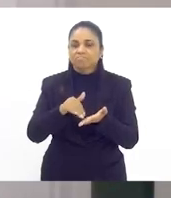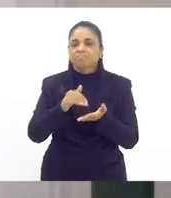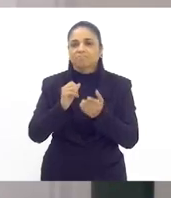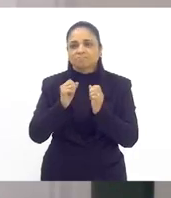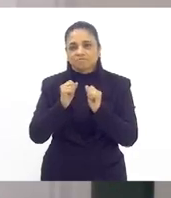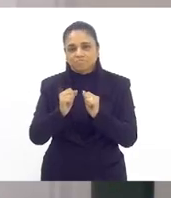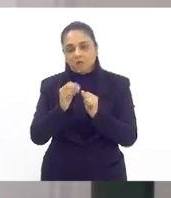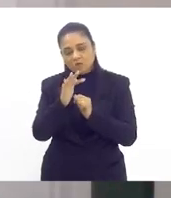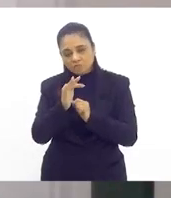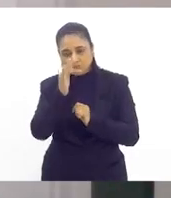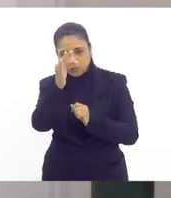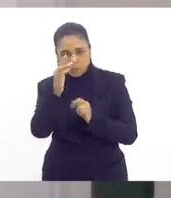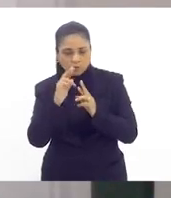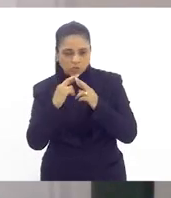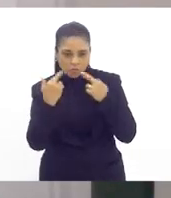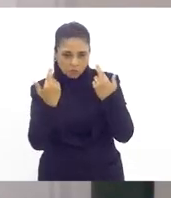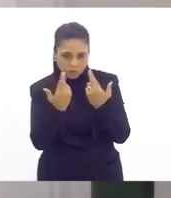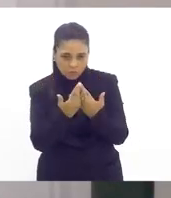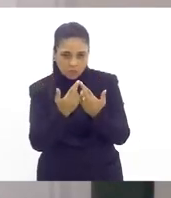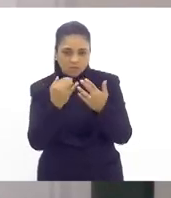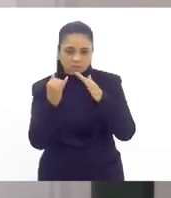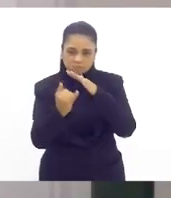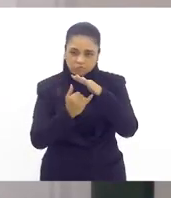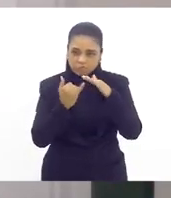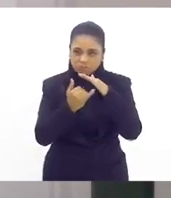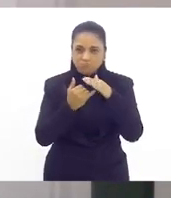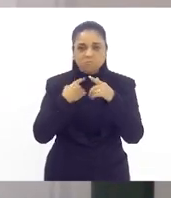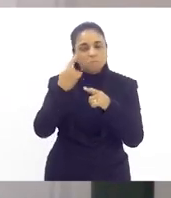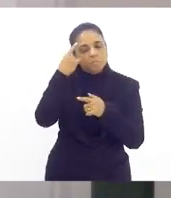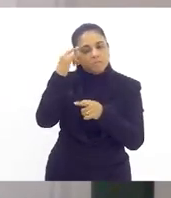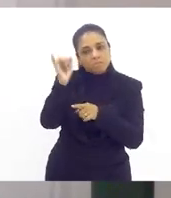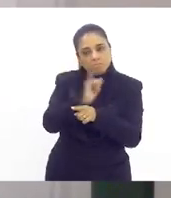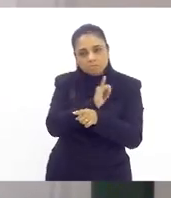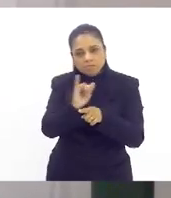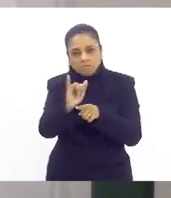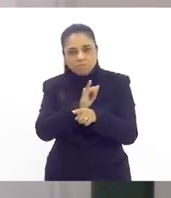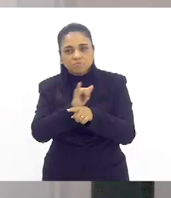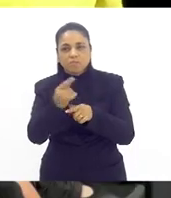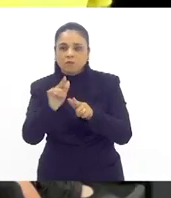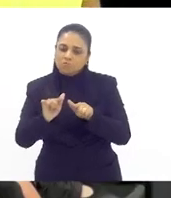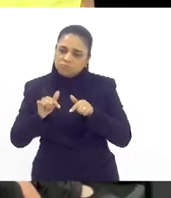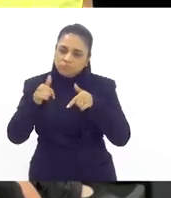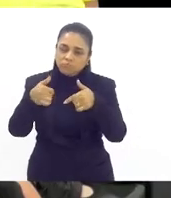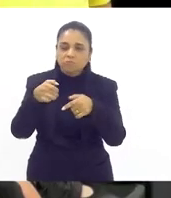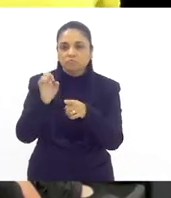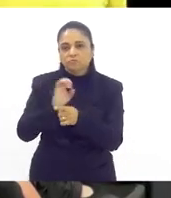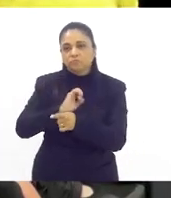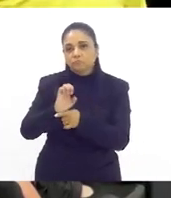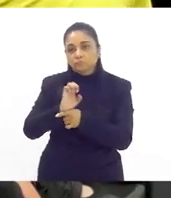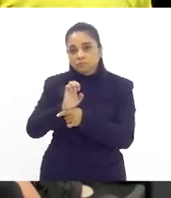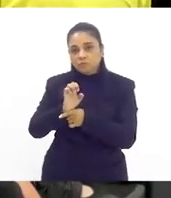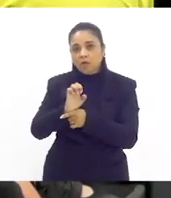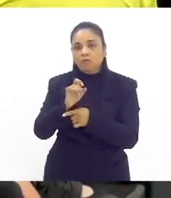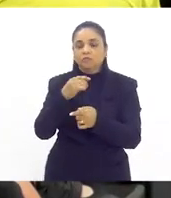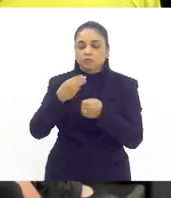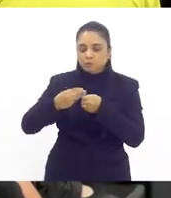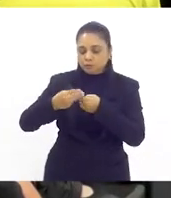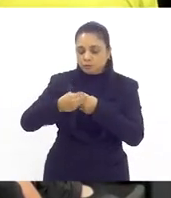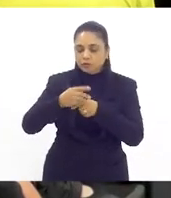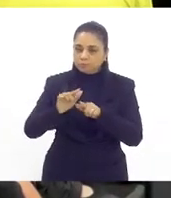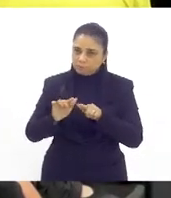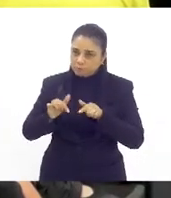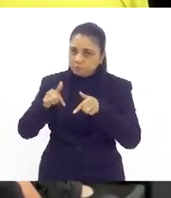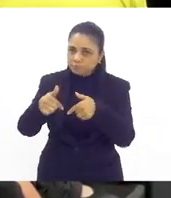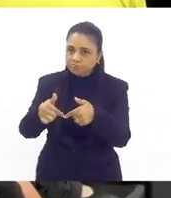futuramente se reunir essas entidades porque pensar estrategicamente também quais são as ações do estado em relação também ao que os municípios vão executar